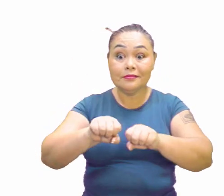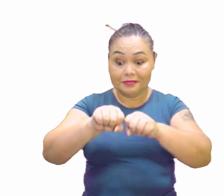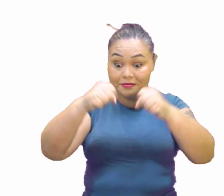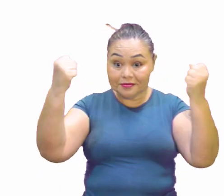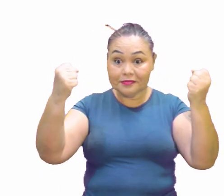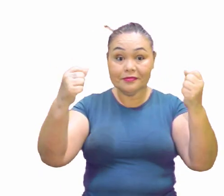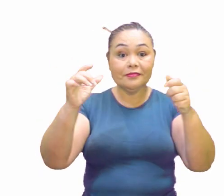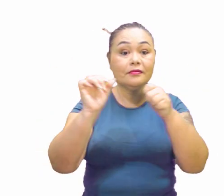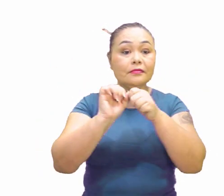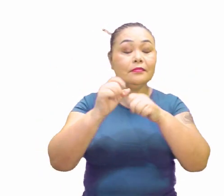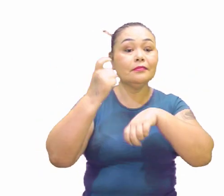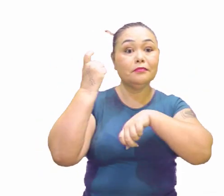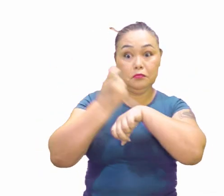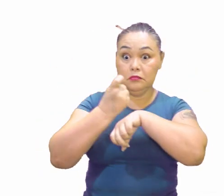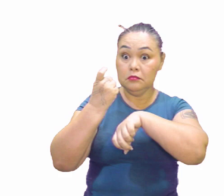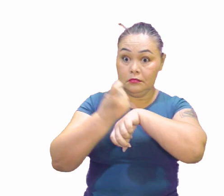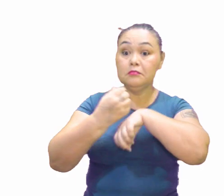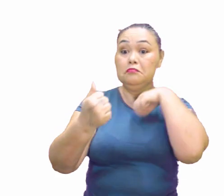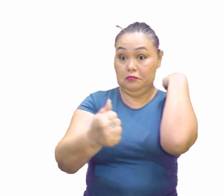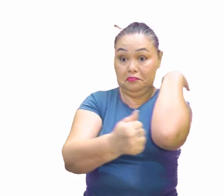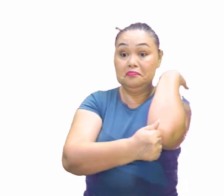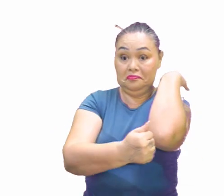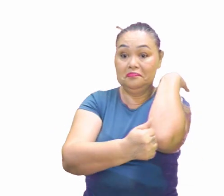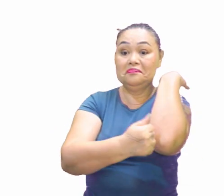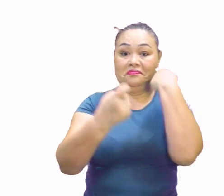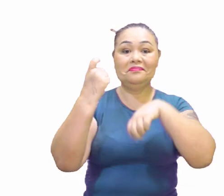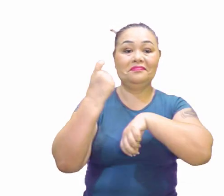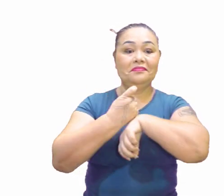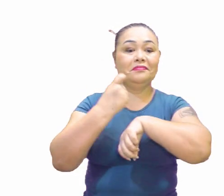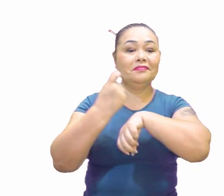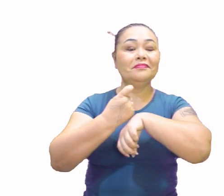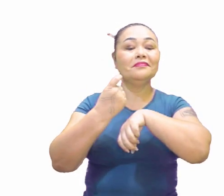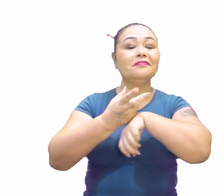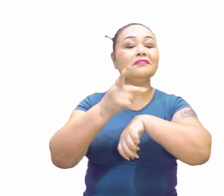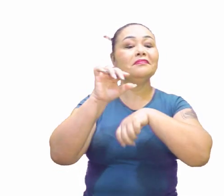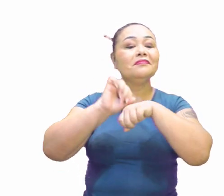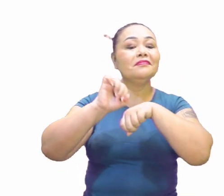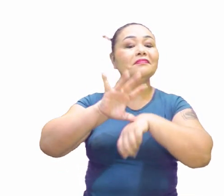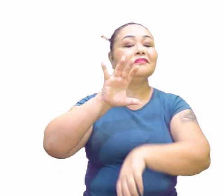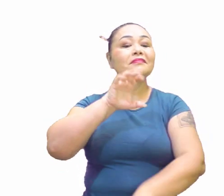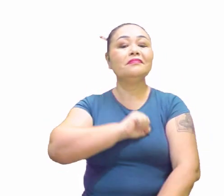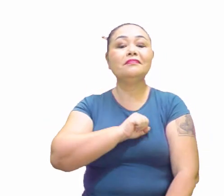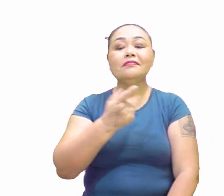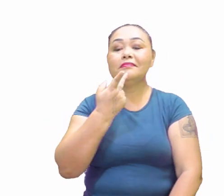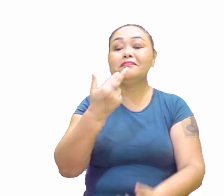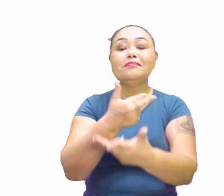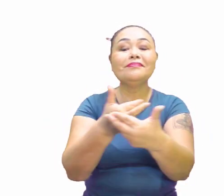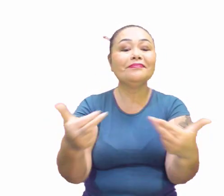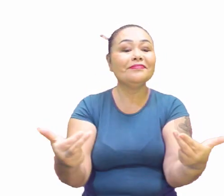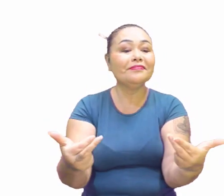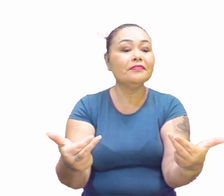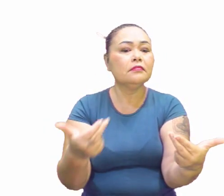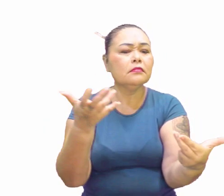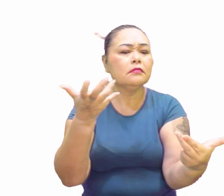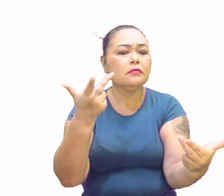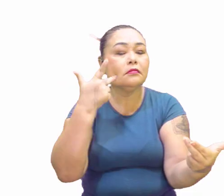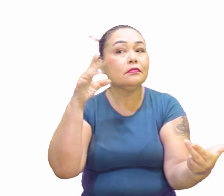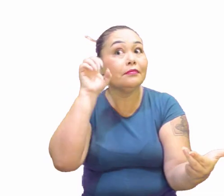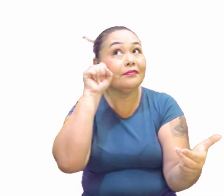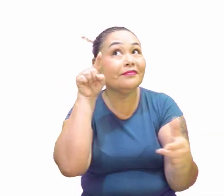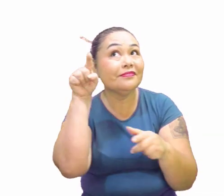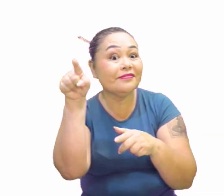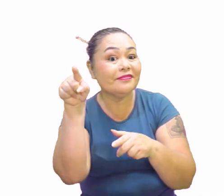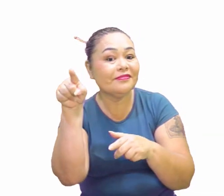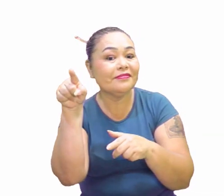quebrado. É duro como osso duro. Ideal eu tenho de amar como quem diz coisas. Quero é dormir